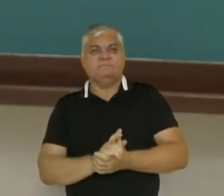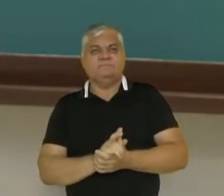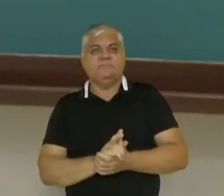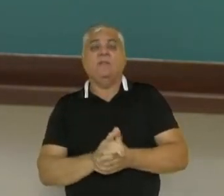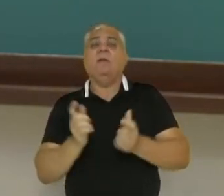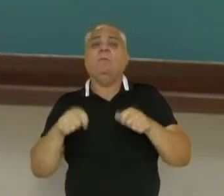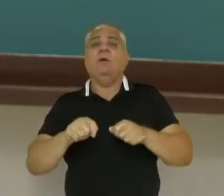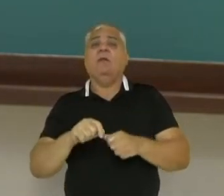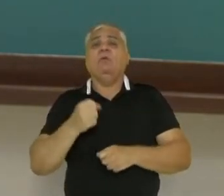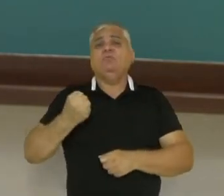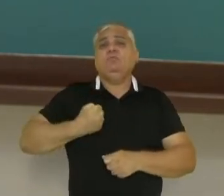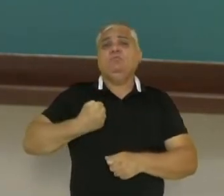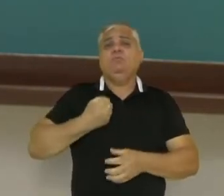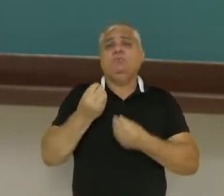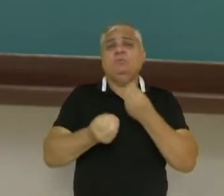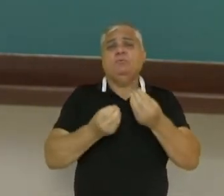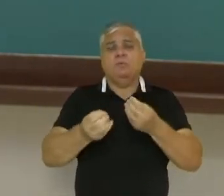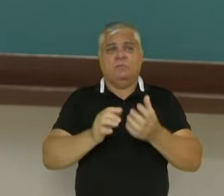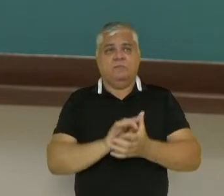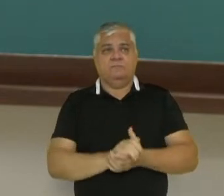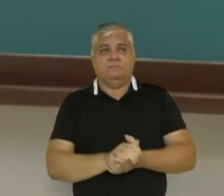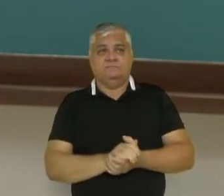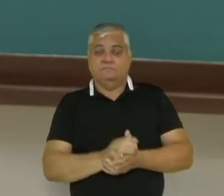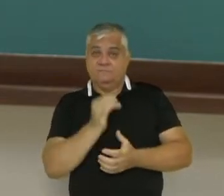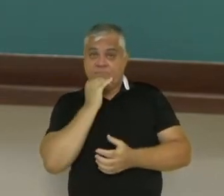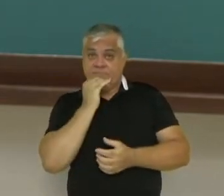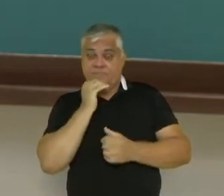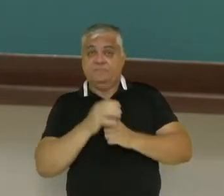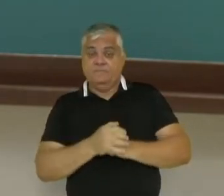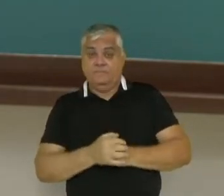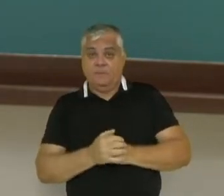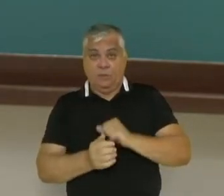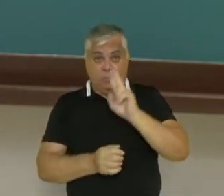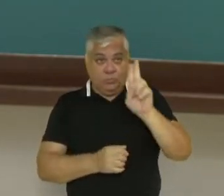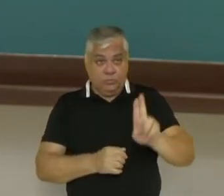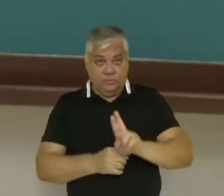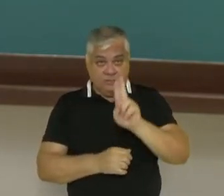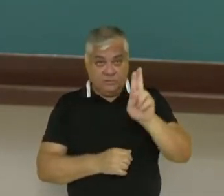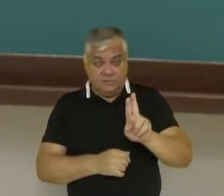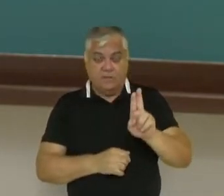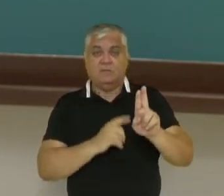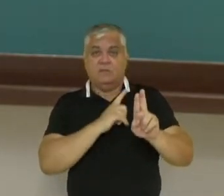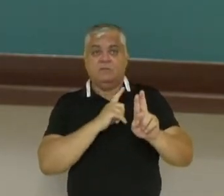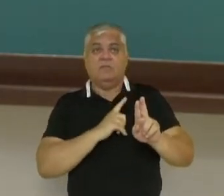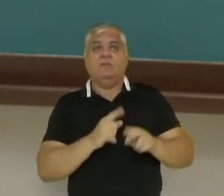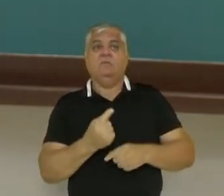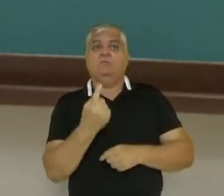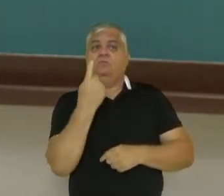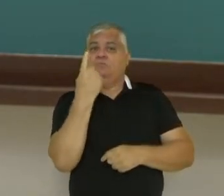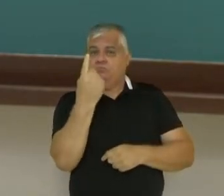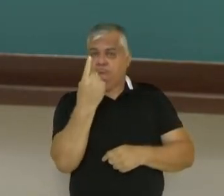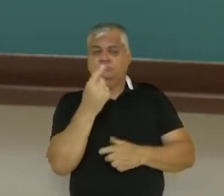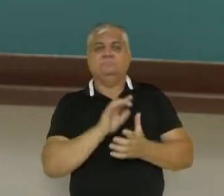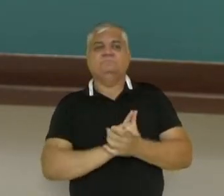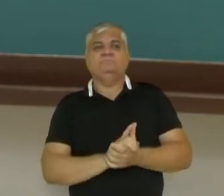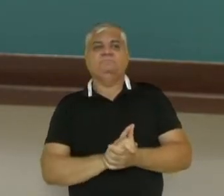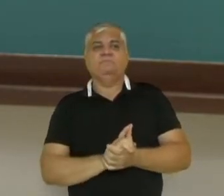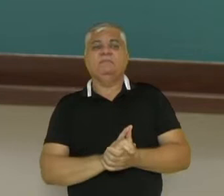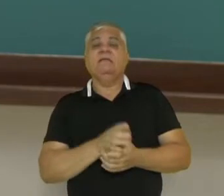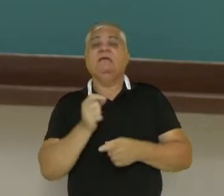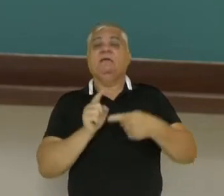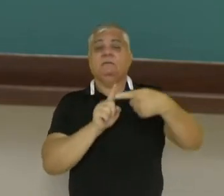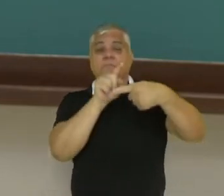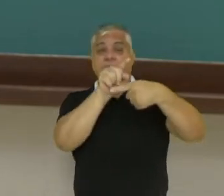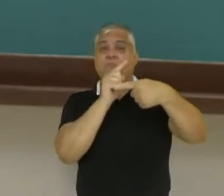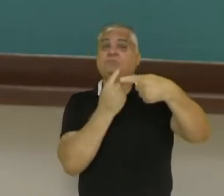maneiras, ou falar de várias maneiras. Se eu for representar em unidade, eu digo que eu tenho um inteiro. Se eu for falar em fração,